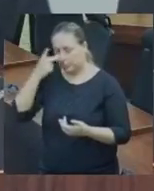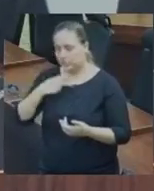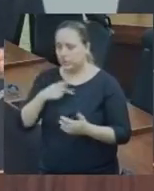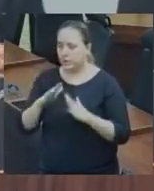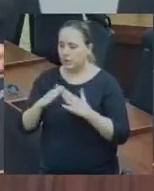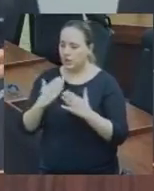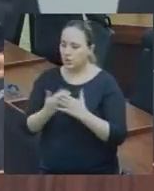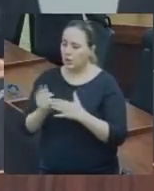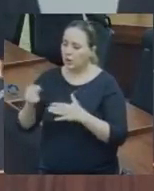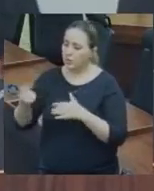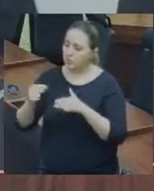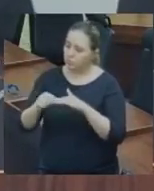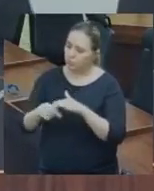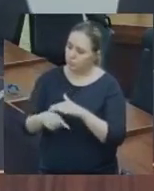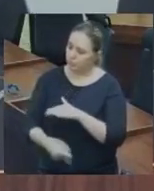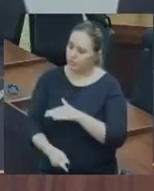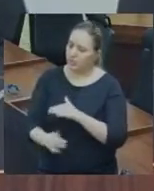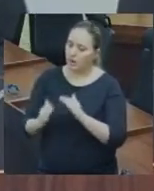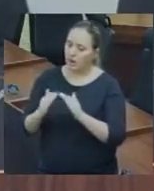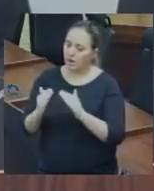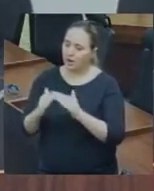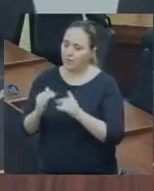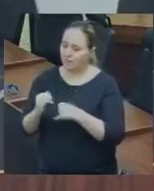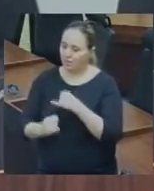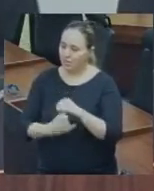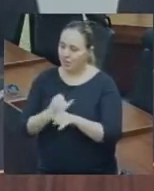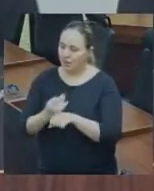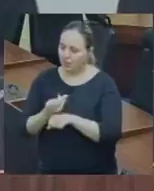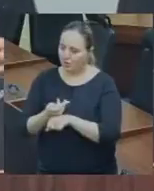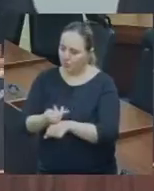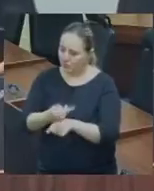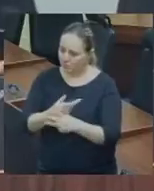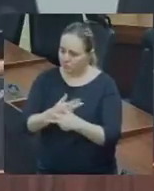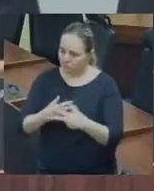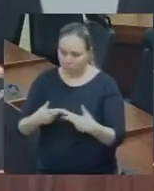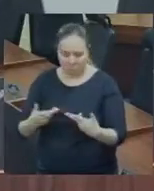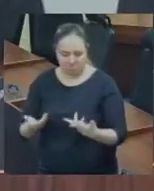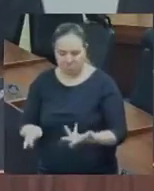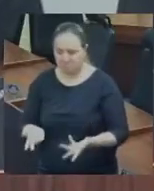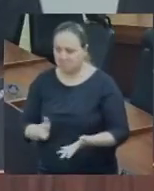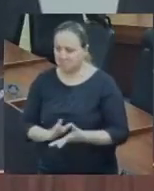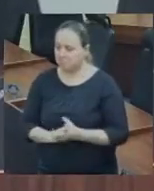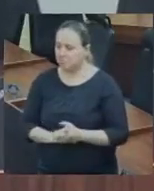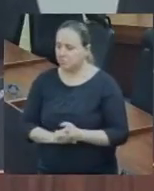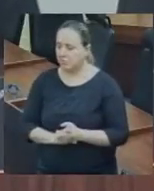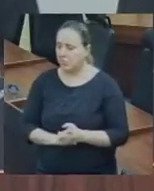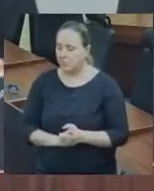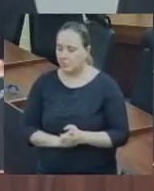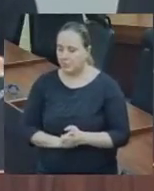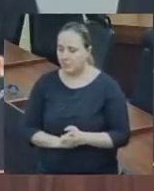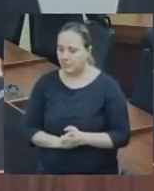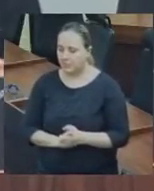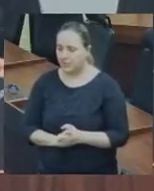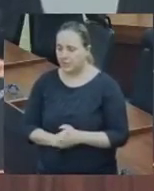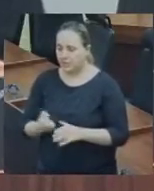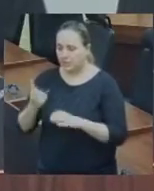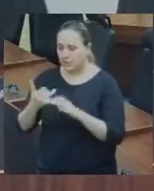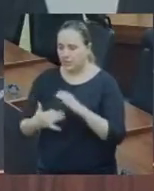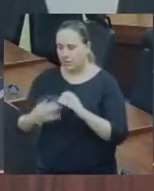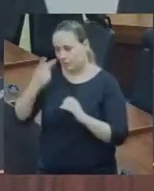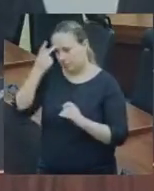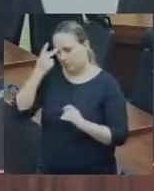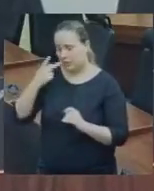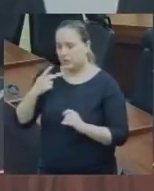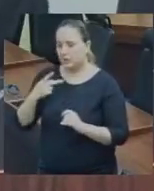se aprofundar é dando é personalidade caracteres pessoais